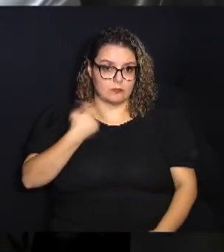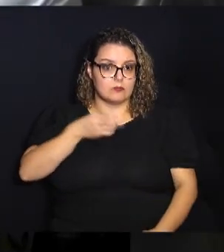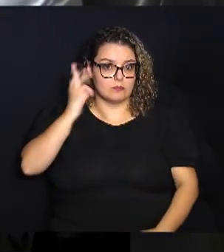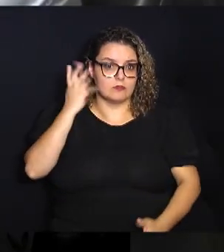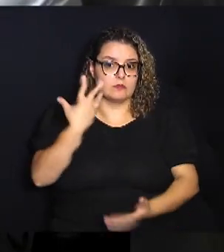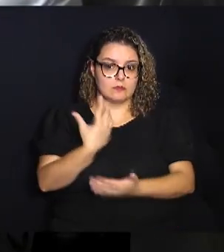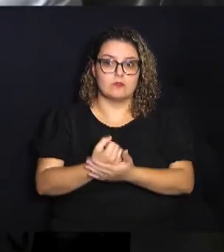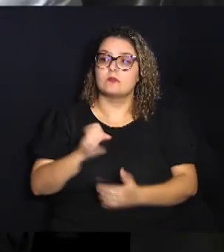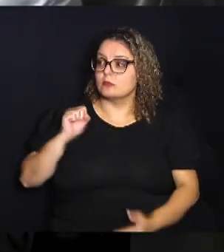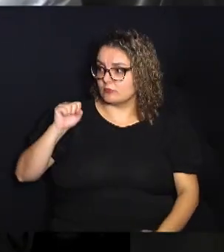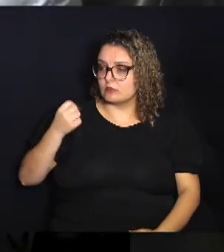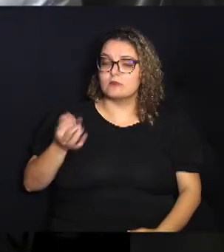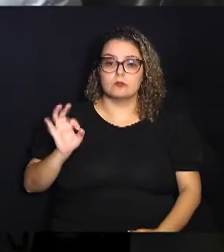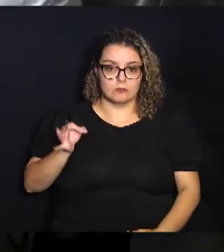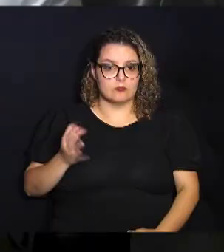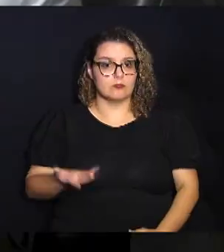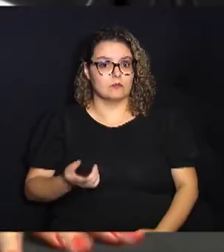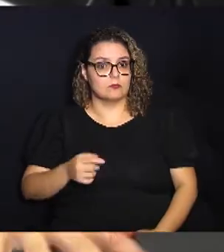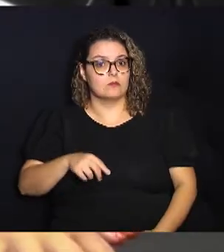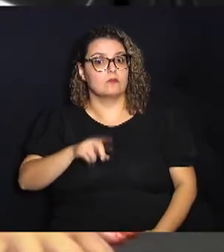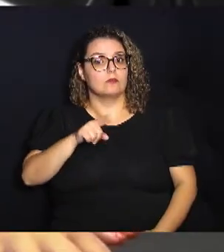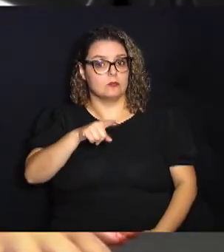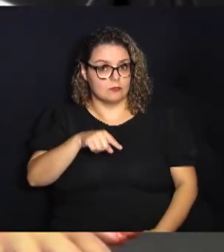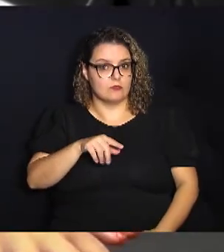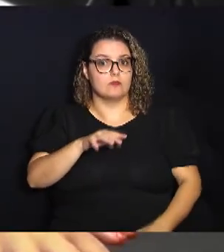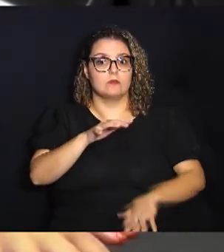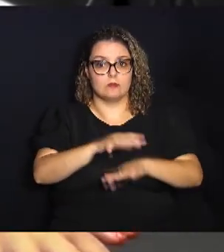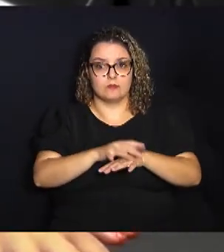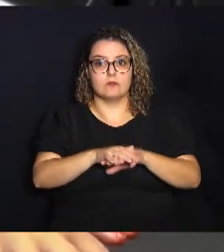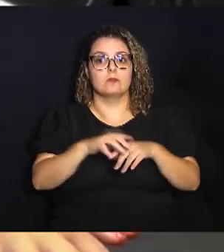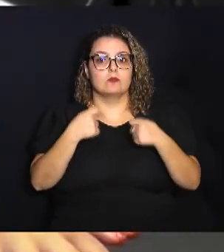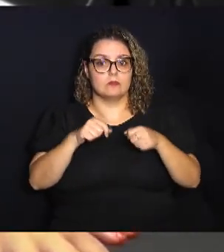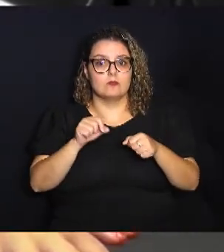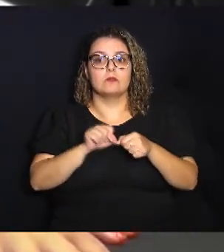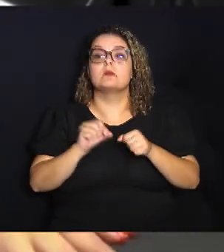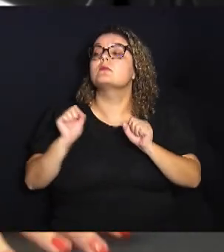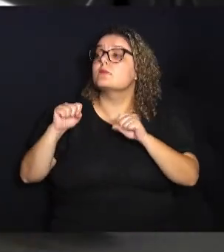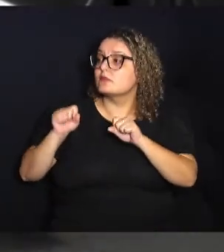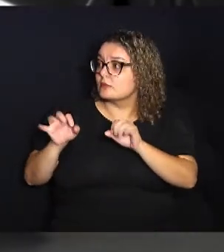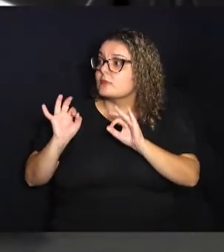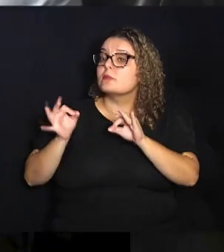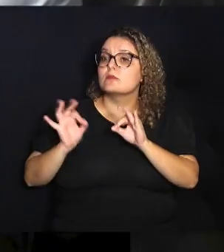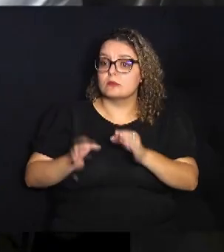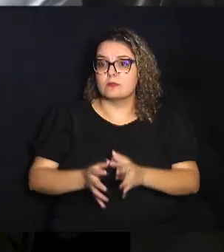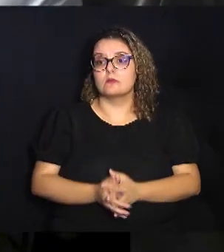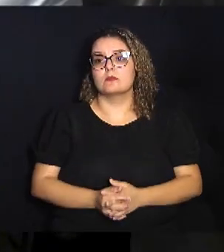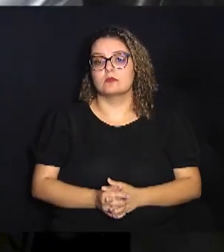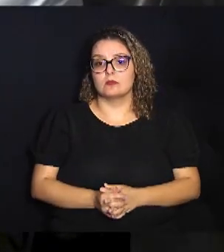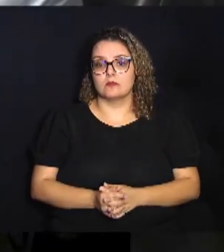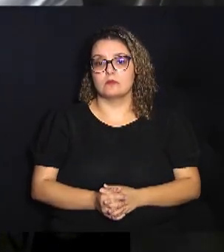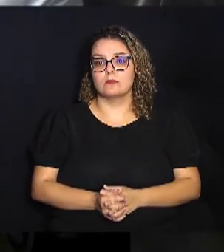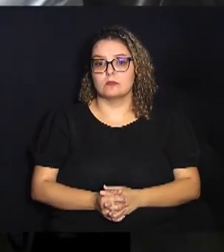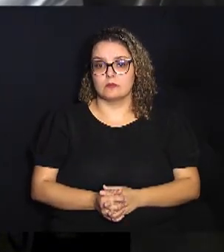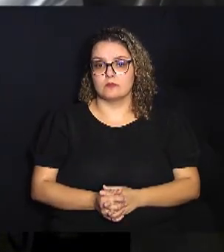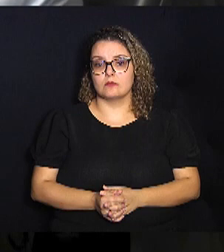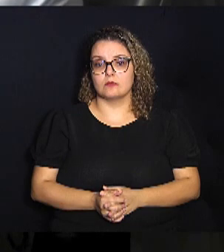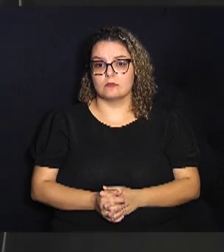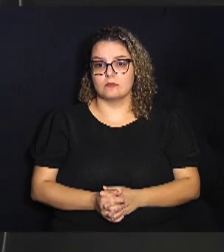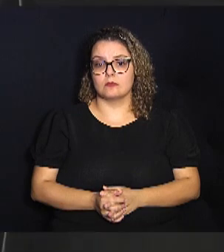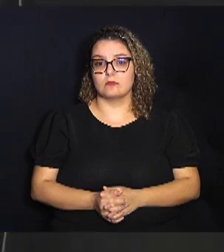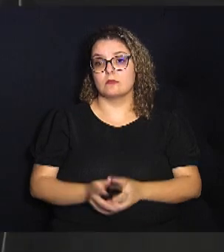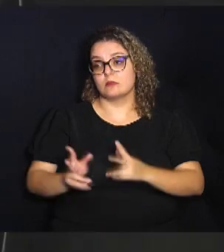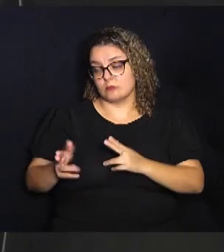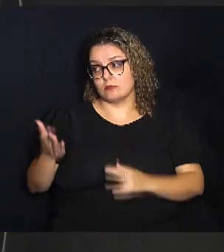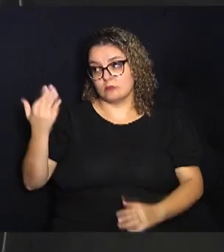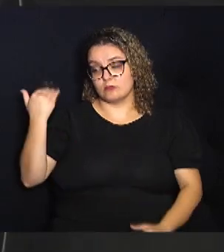podcast que, isso. justamente por causa dessa conta que é preciso ser feita, né? Isso, exatamente, exatamente. Então, como na